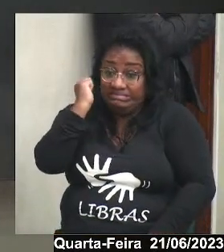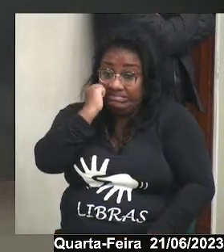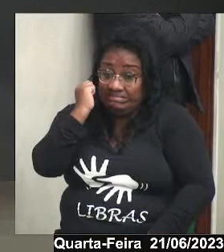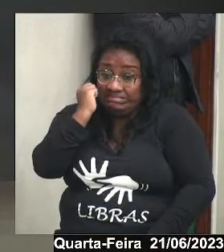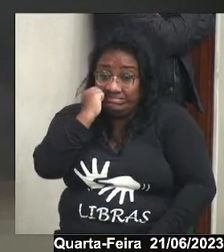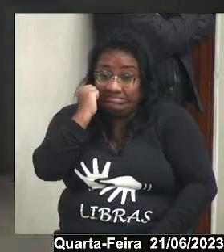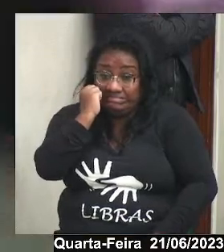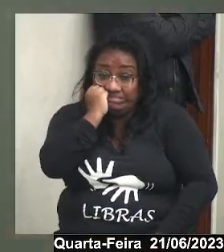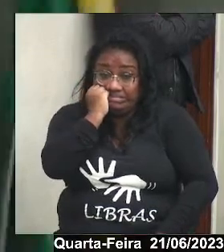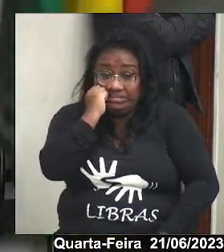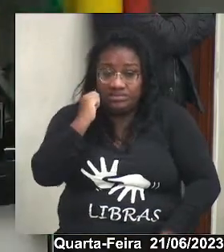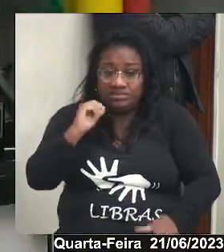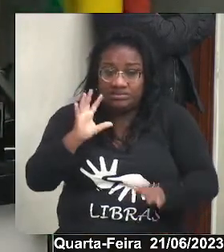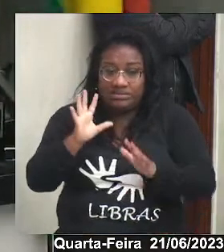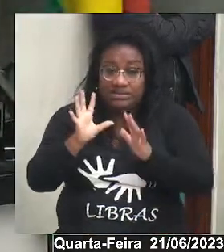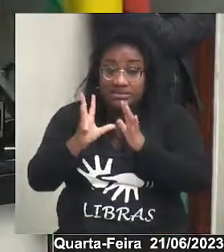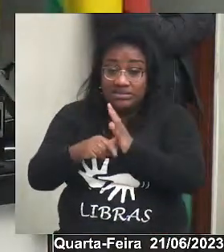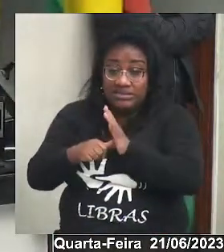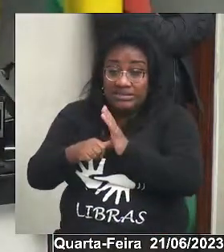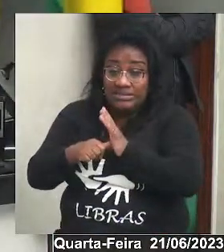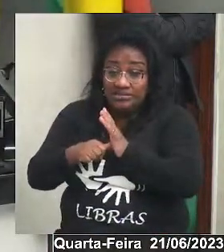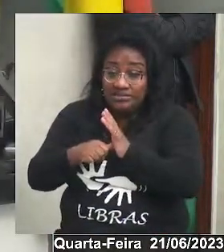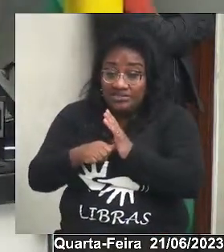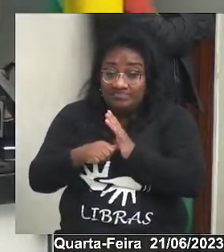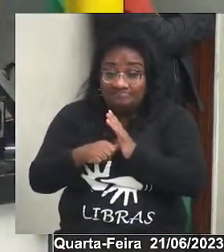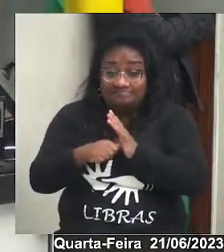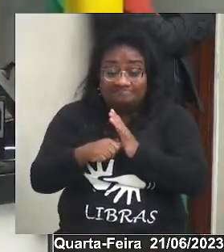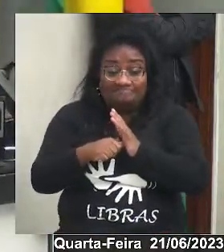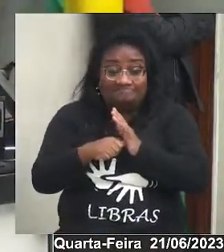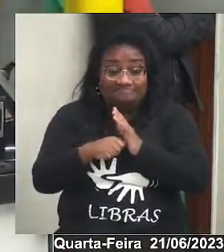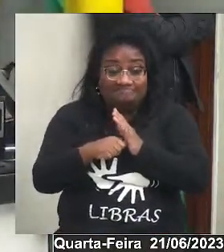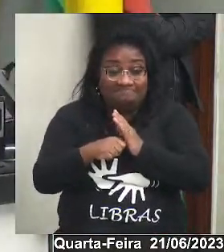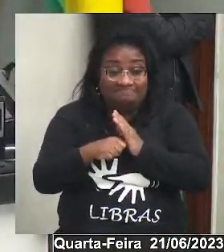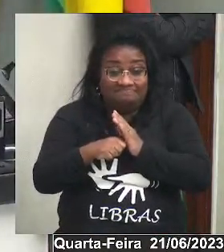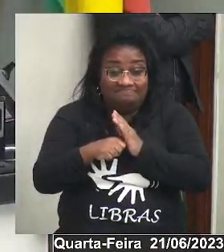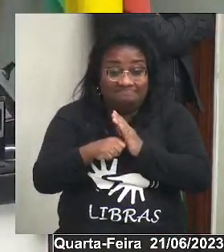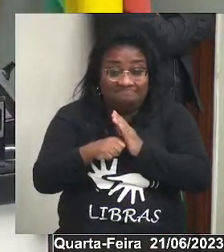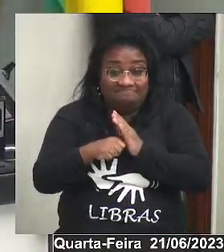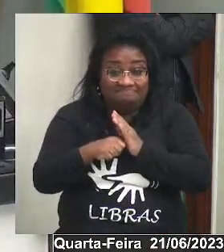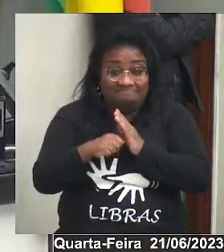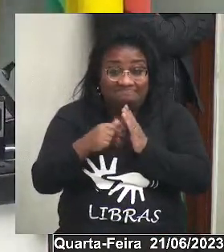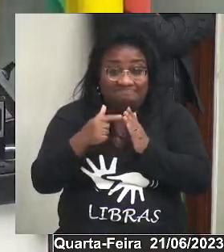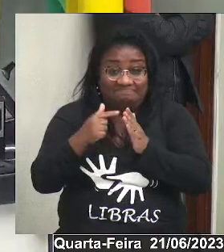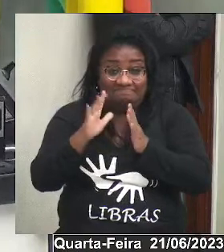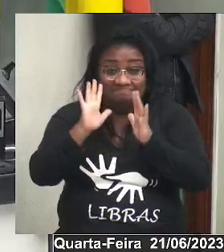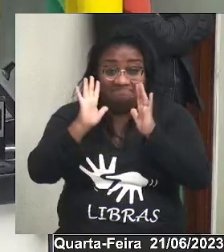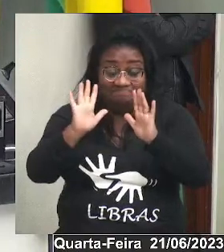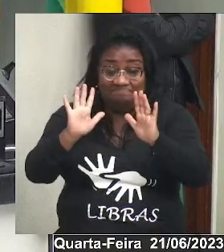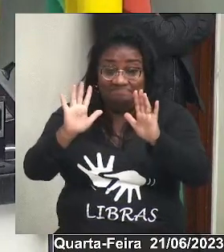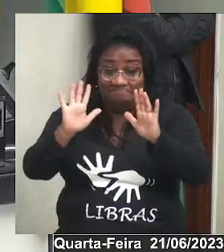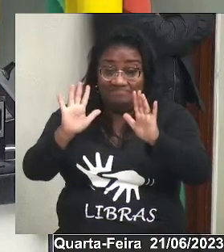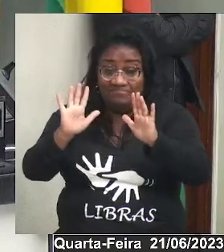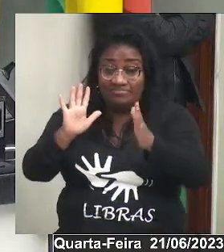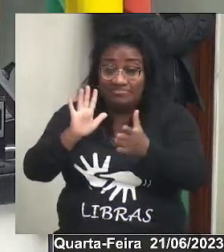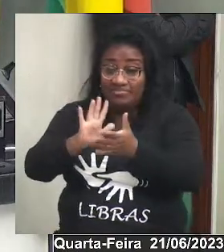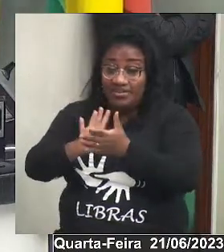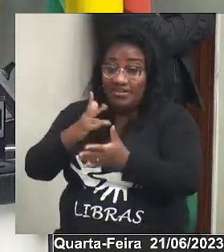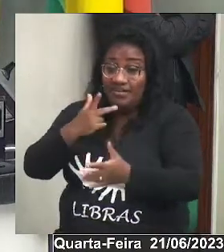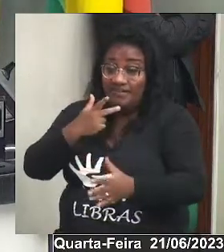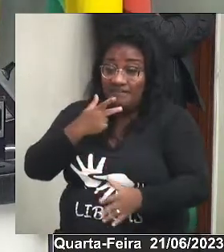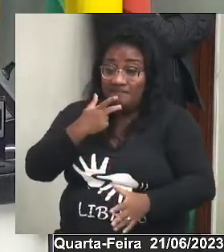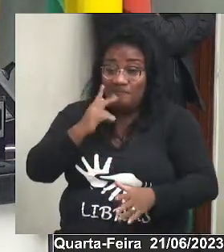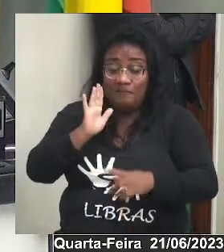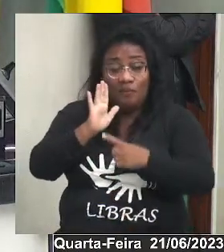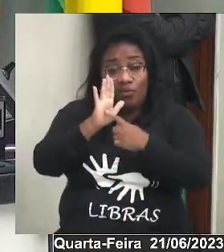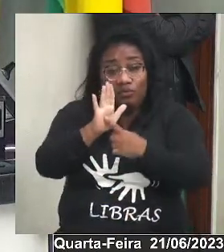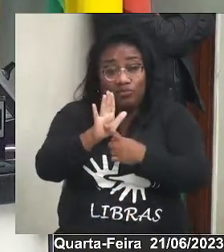vergonha que não tem coragem de trabalhar. Quanto muitos aqui tem que tá lutando pelo seu direito. Aí vai lá e só vem falar que nós somos contra a GCM. Tá aí a sua fala,